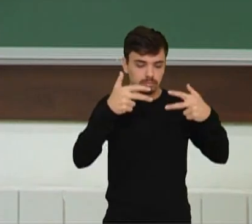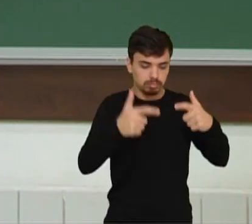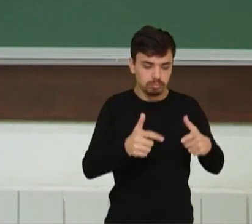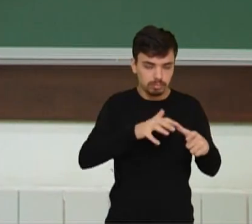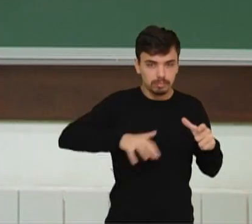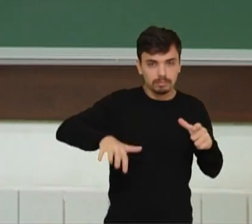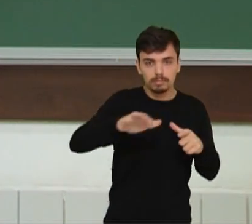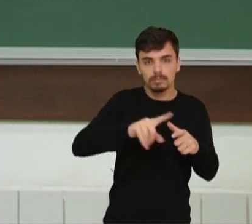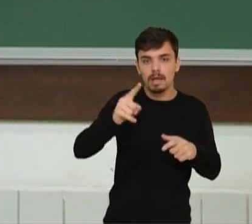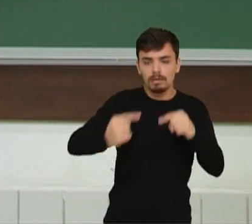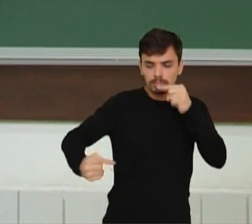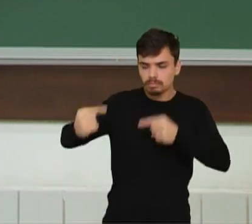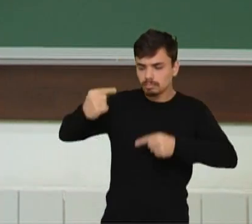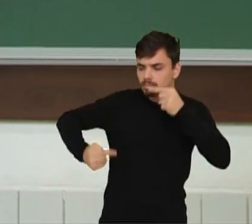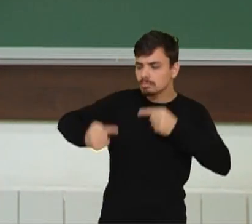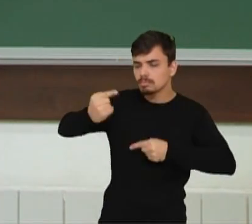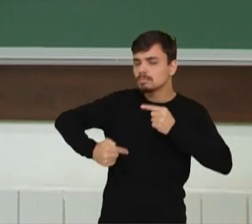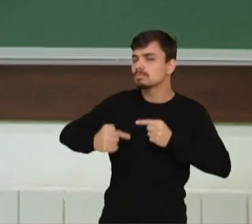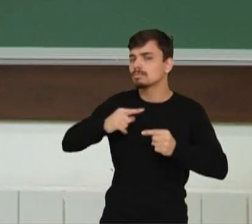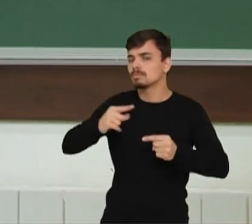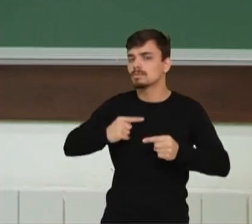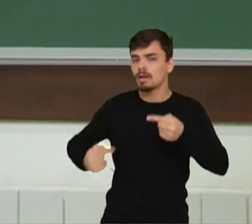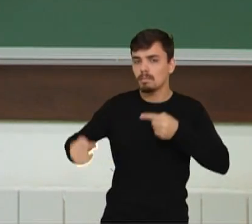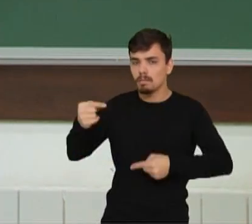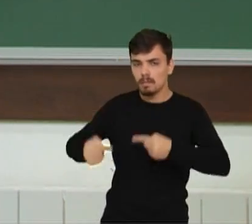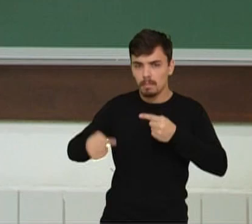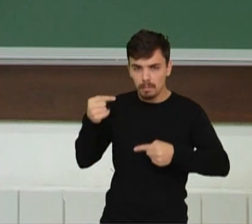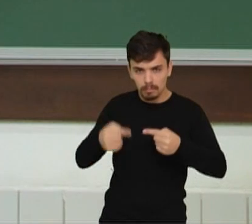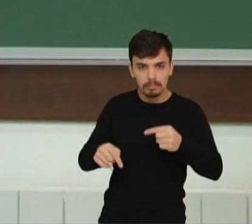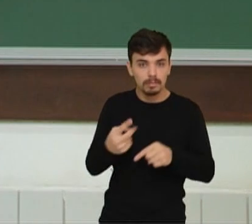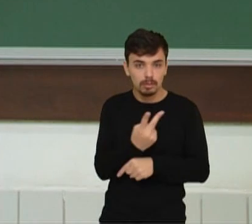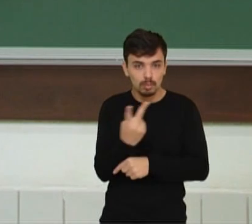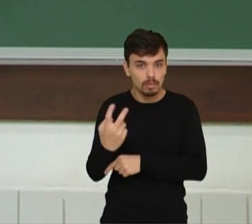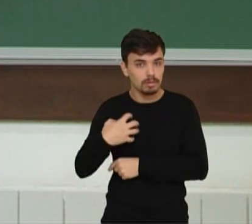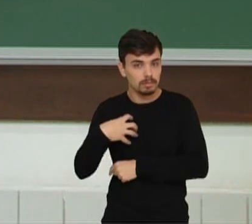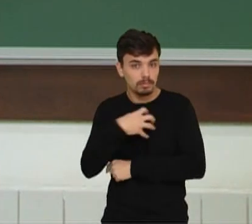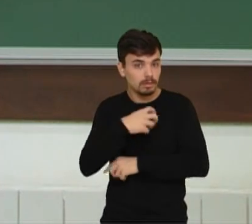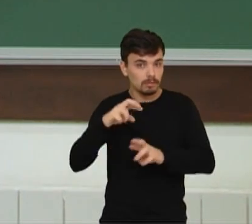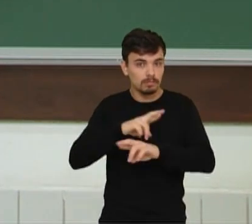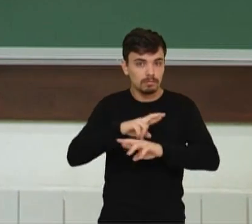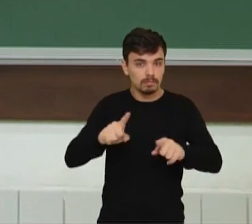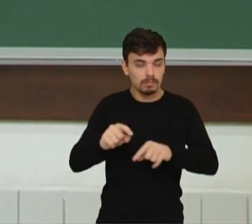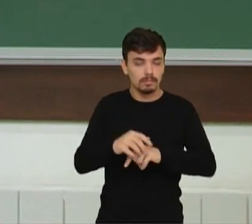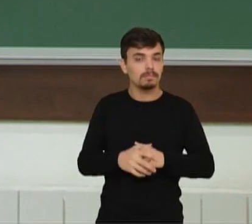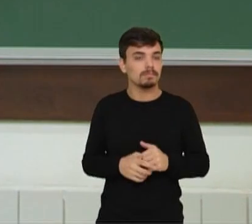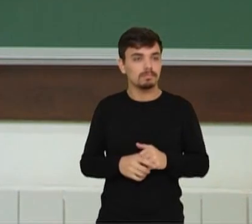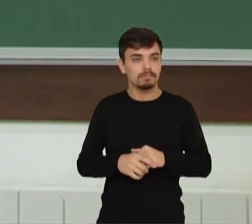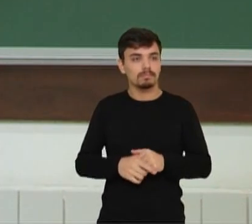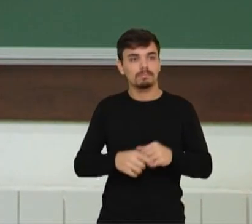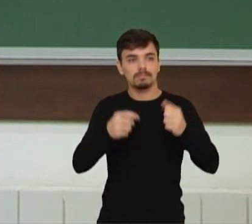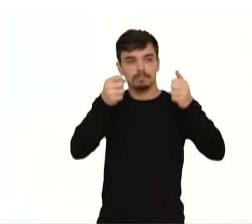elas estão competindo, então está tendo uma competição entre 2 espécies diferentes. Então está dizendo